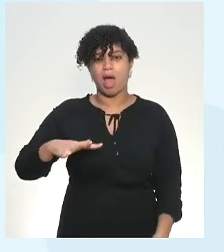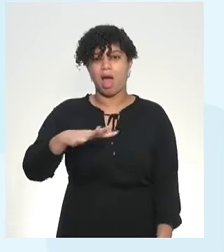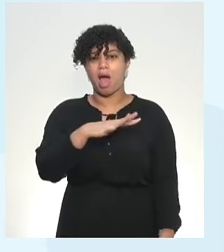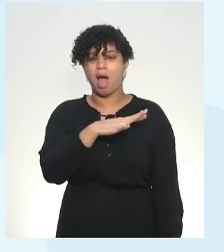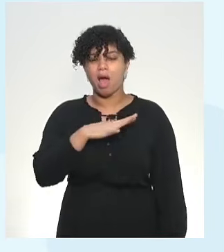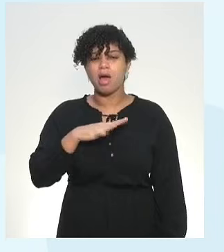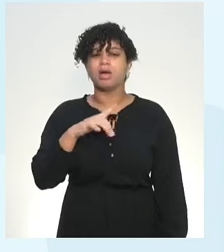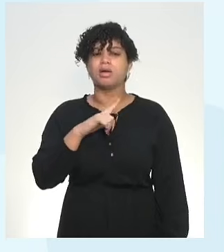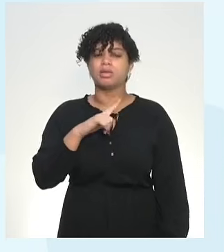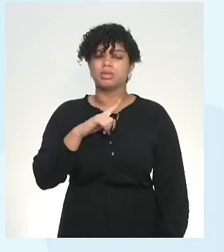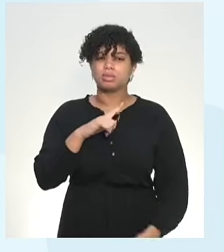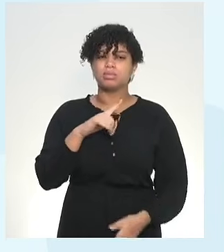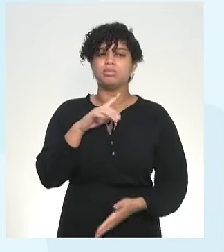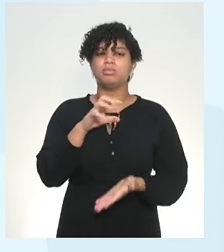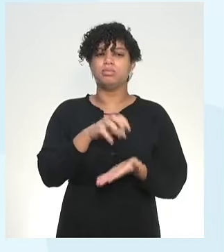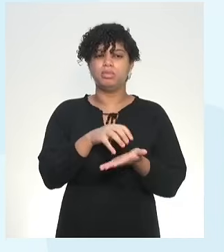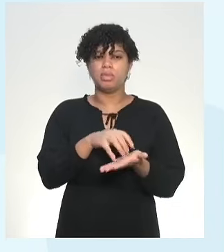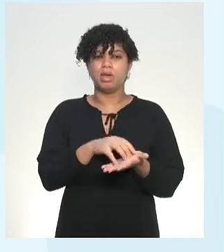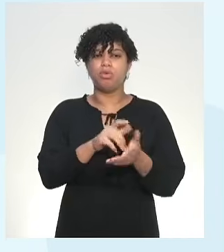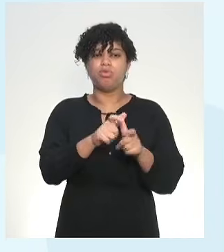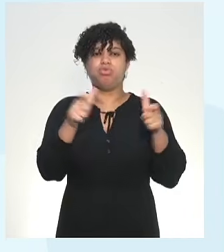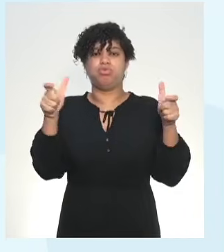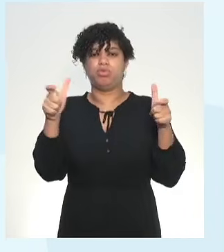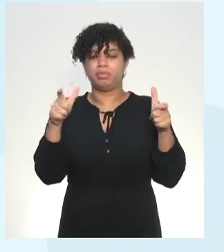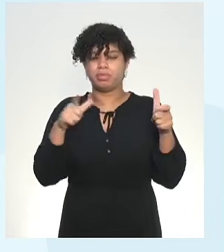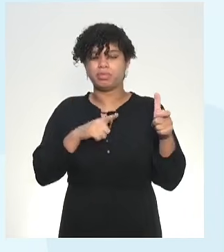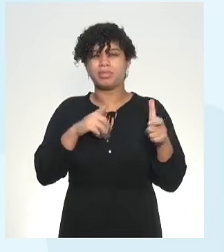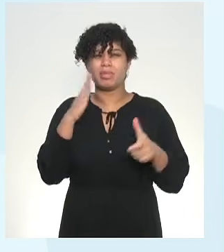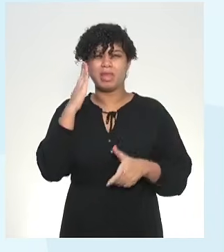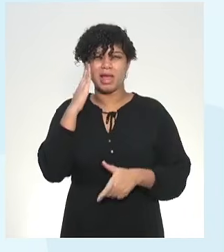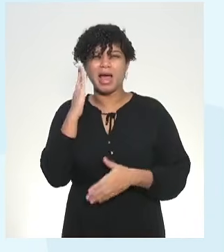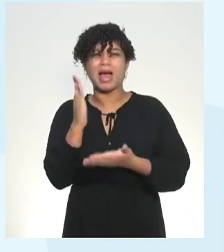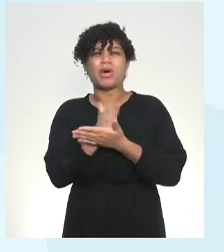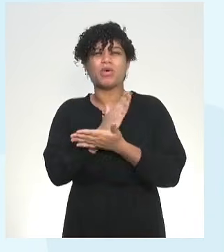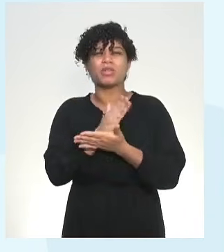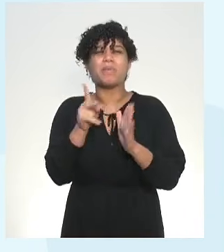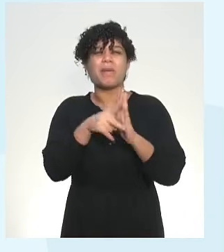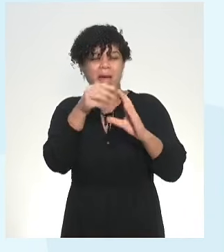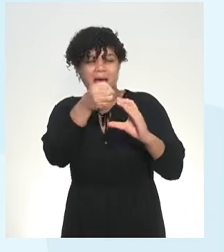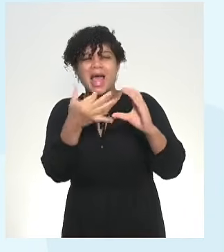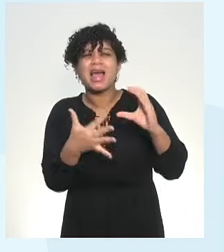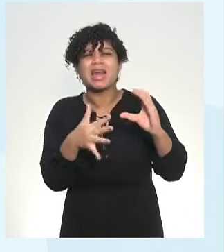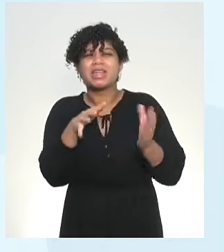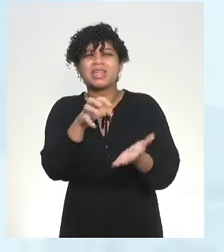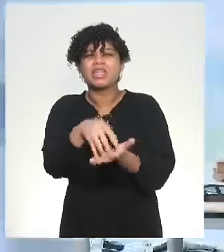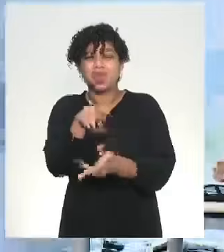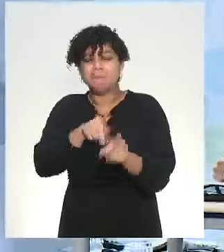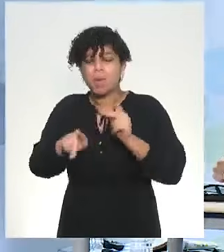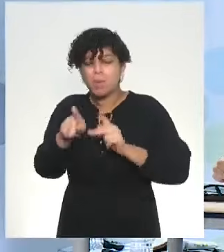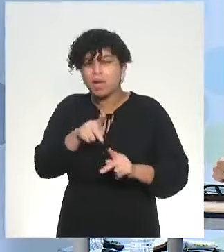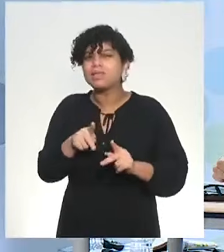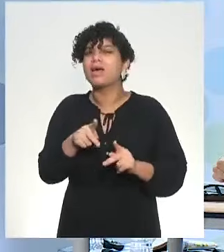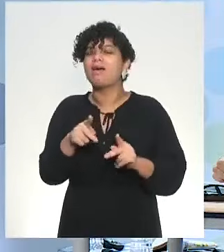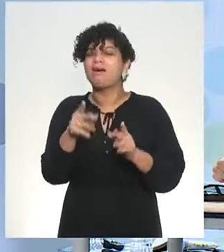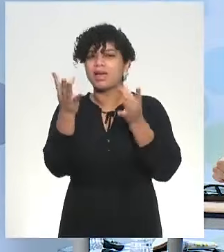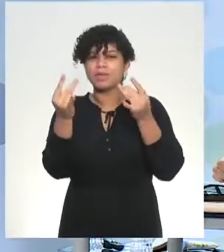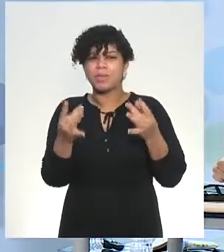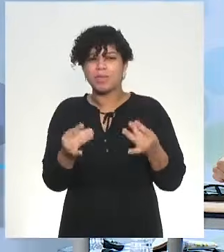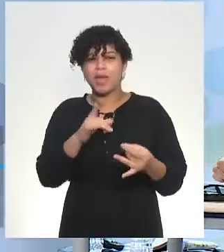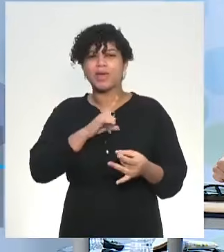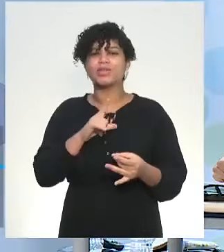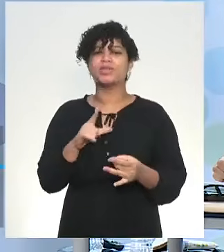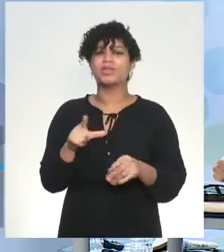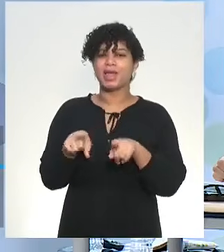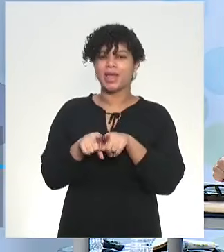aí seriam as metrópoles de maior porte, né, com aquelas, né, características de população, né, aquelas características de